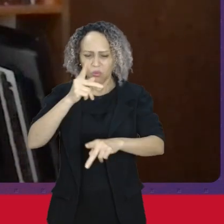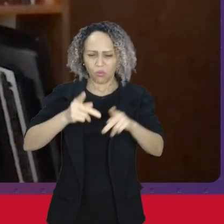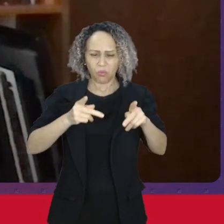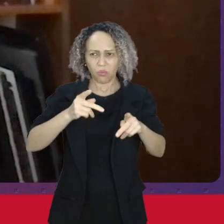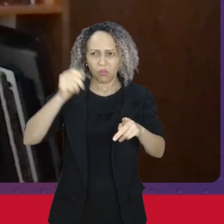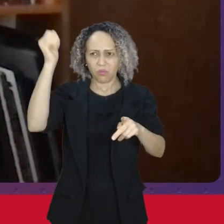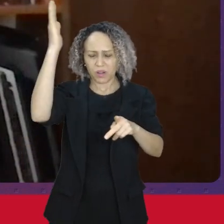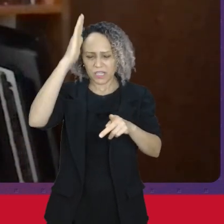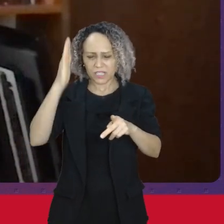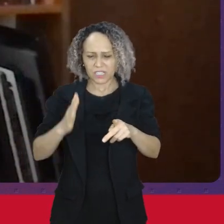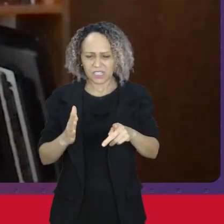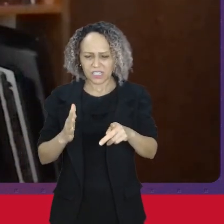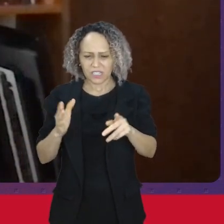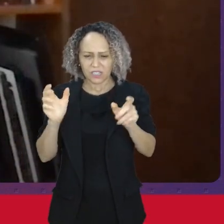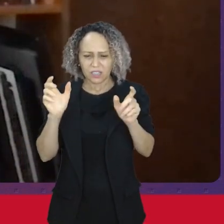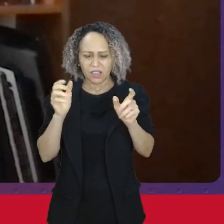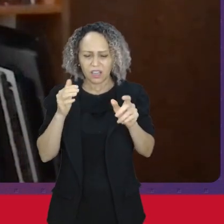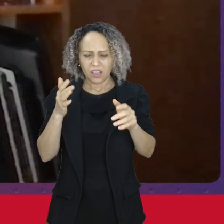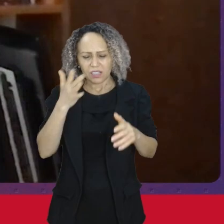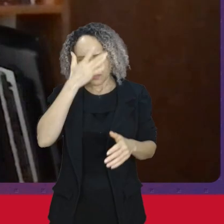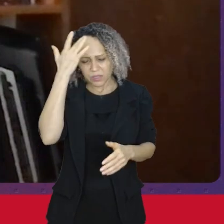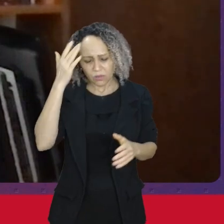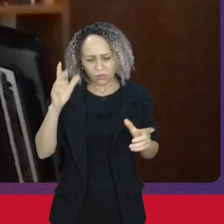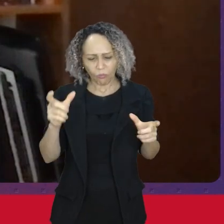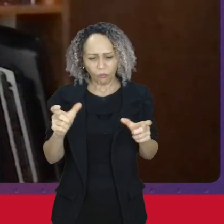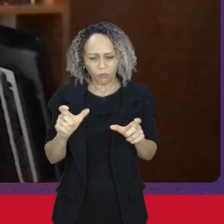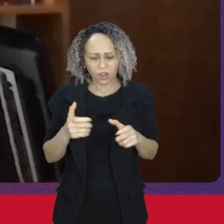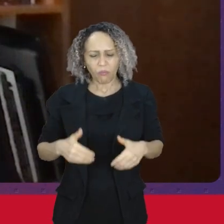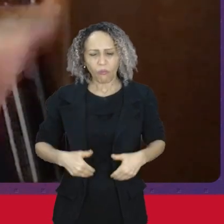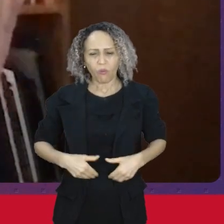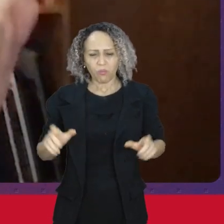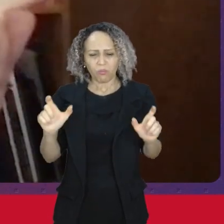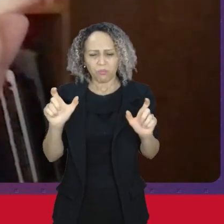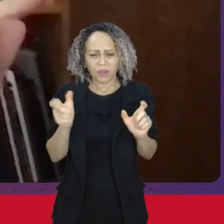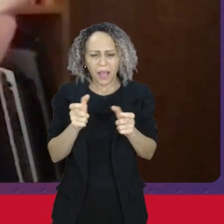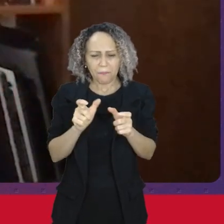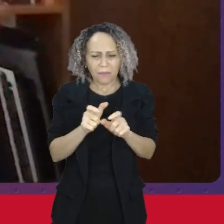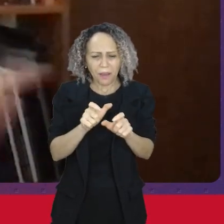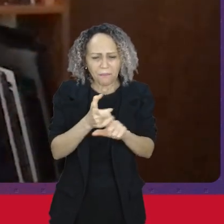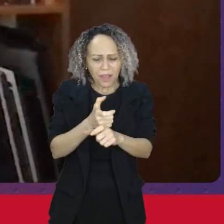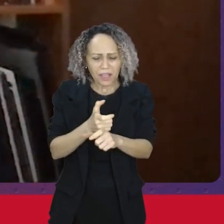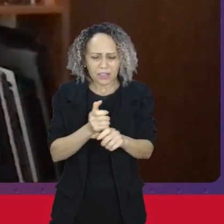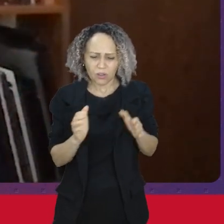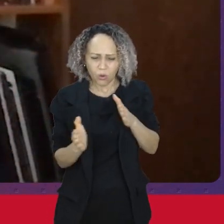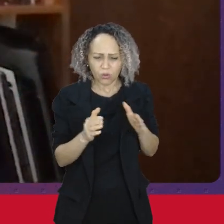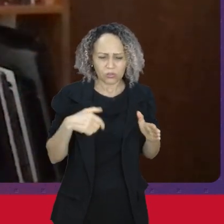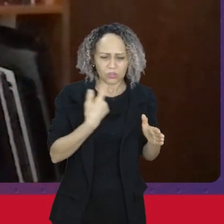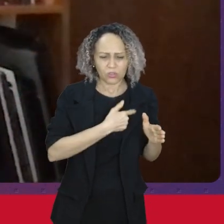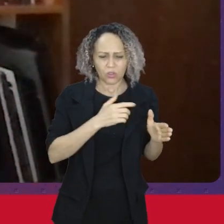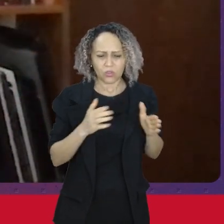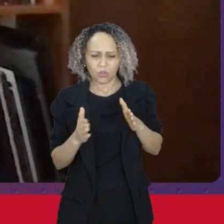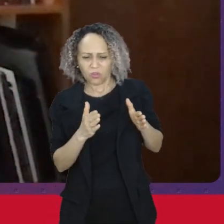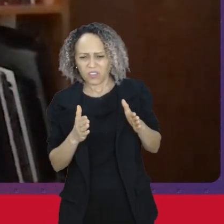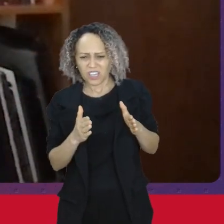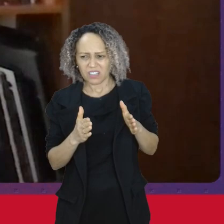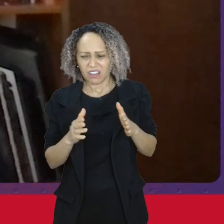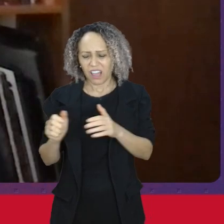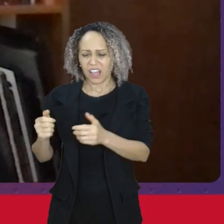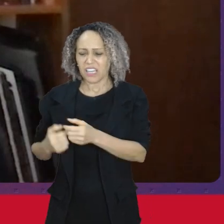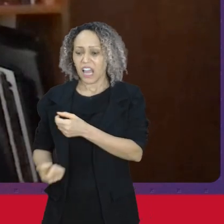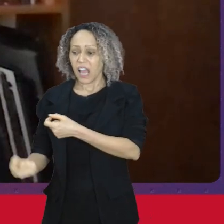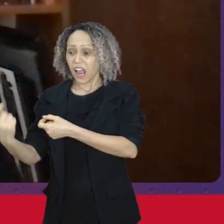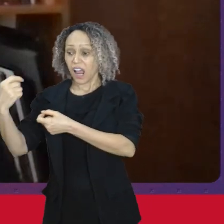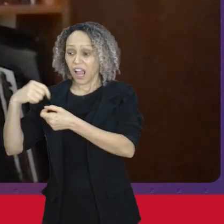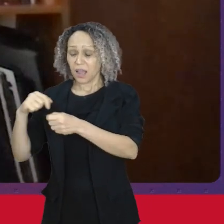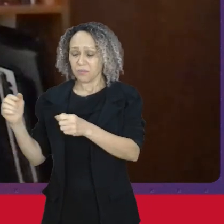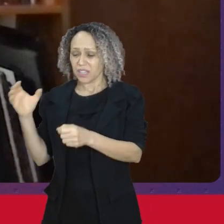situação de insegurança alimentar ao longo dos nossos governos e depois, muito rapidamente, o Brasil voltando ao mapa da fome. Então, vamos começar lá